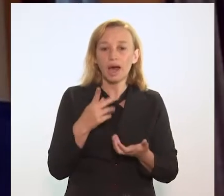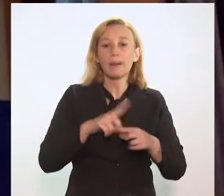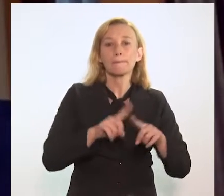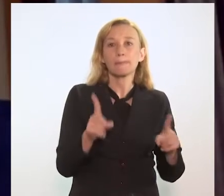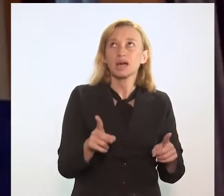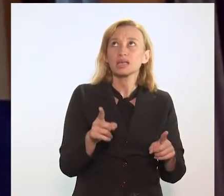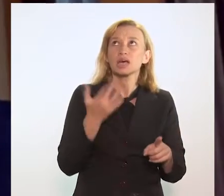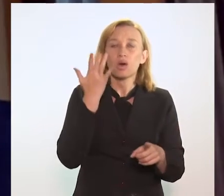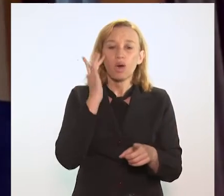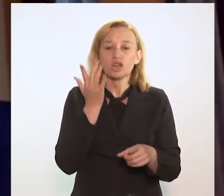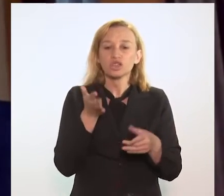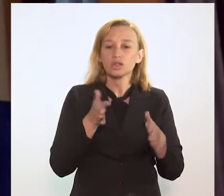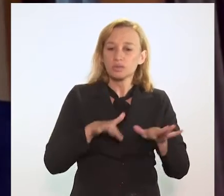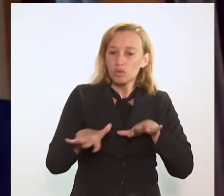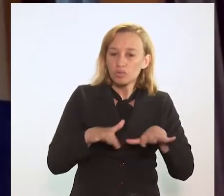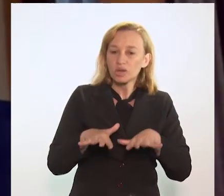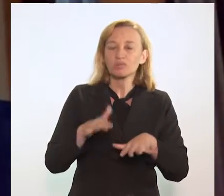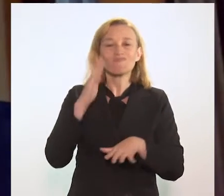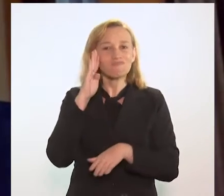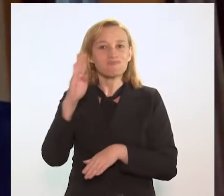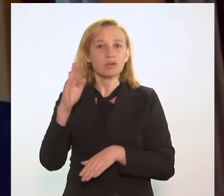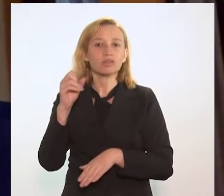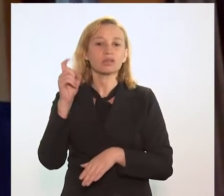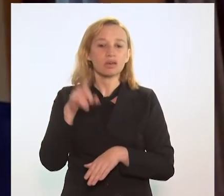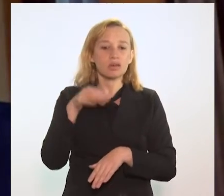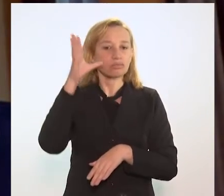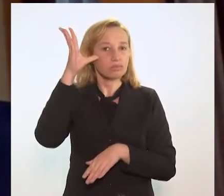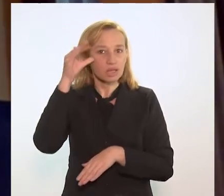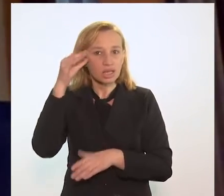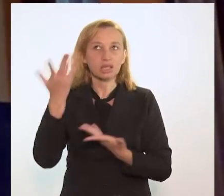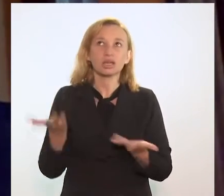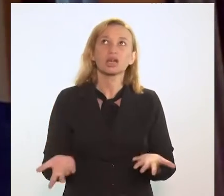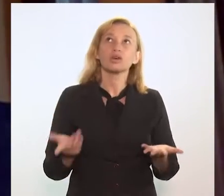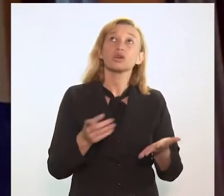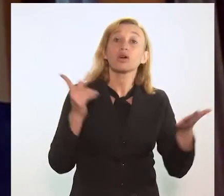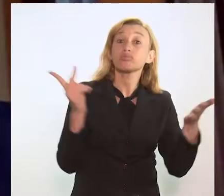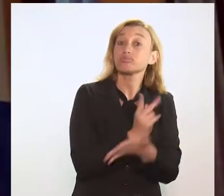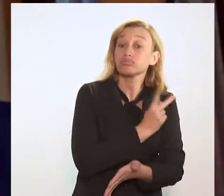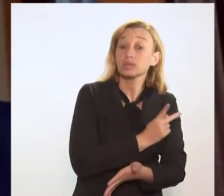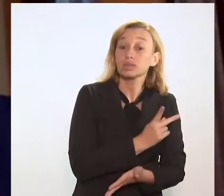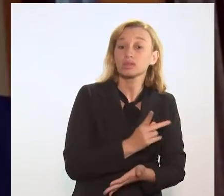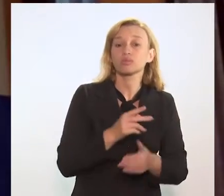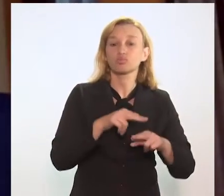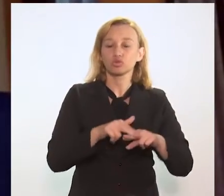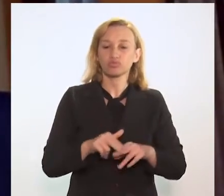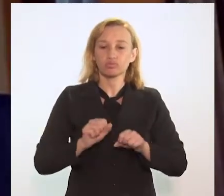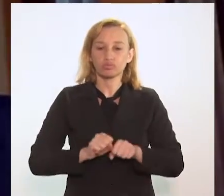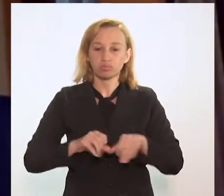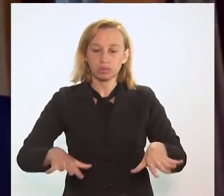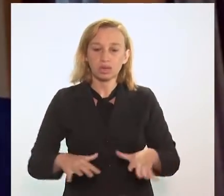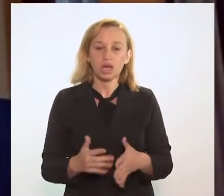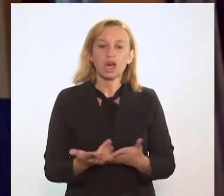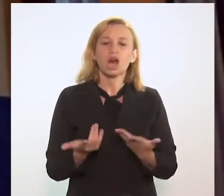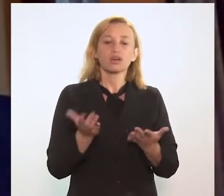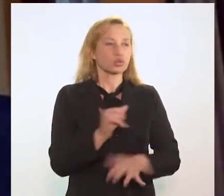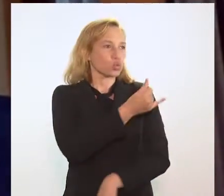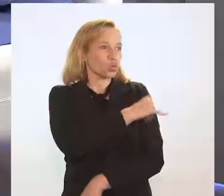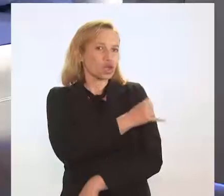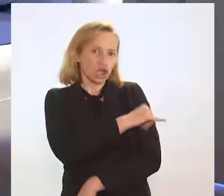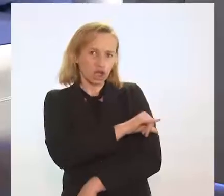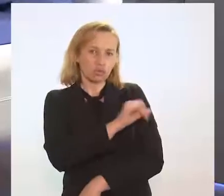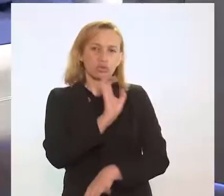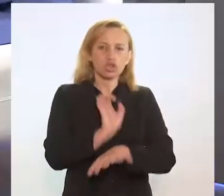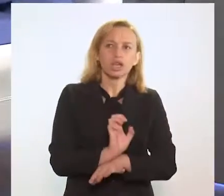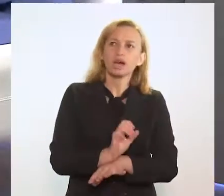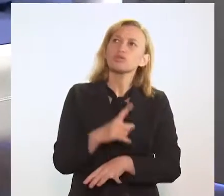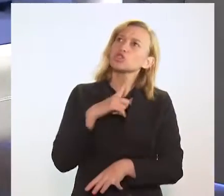depois, mas eu acho que esse movimento, pessoalmente, foi muito interessante e que aconteceu por causa da pandemia. No caso do